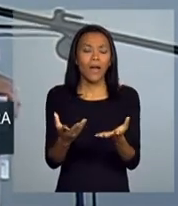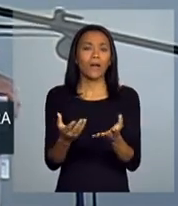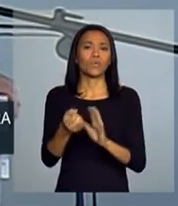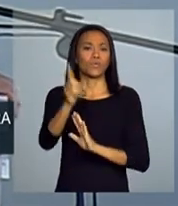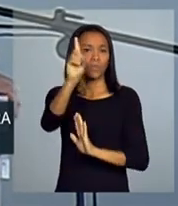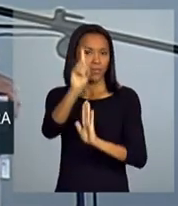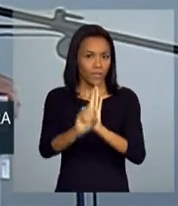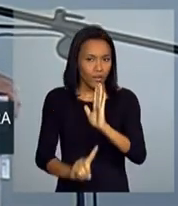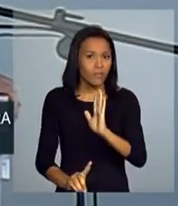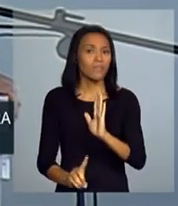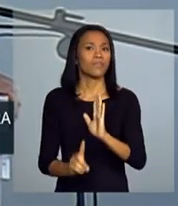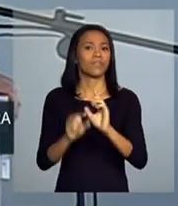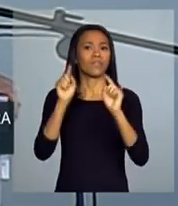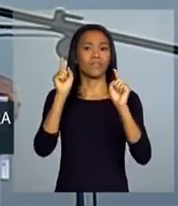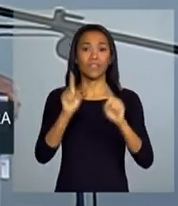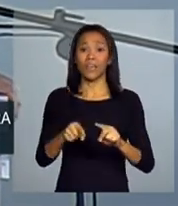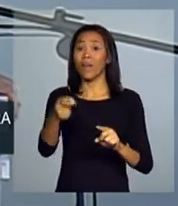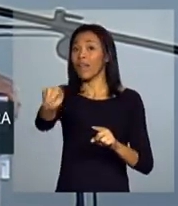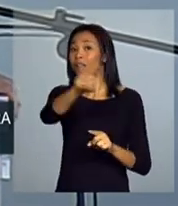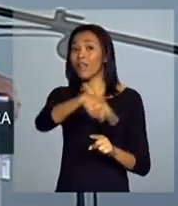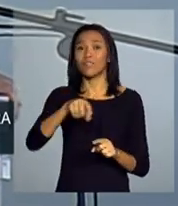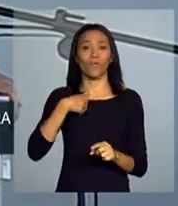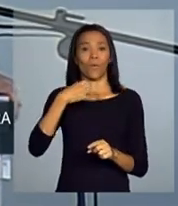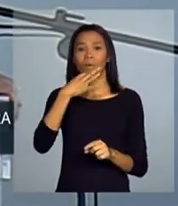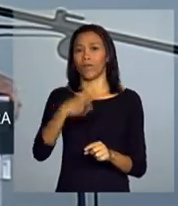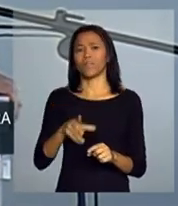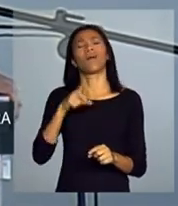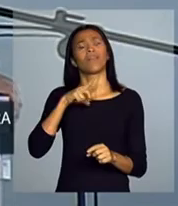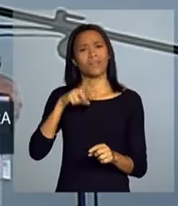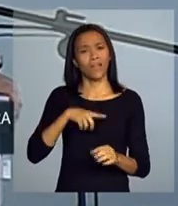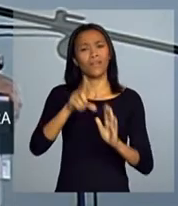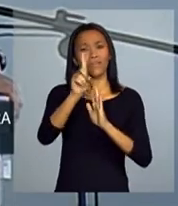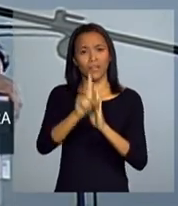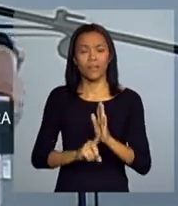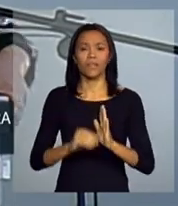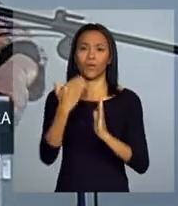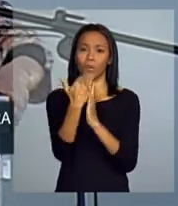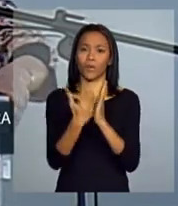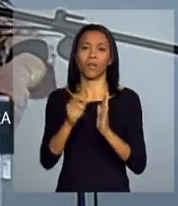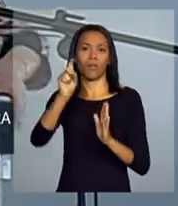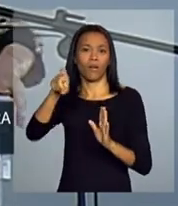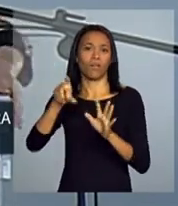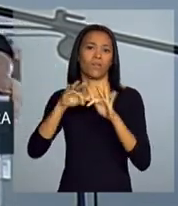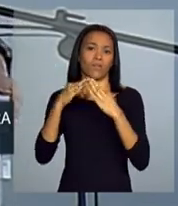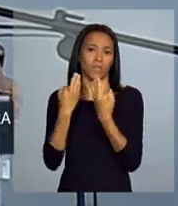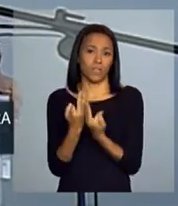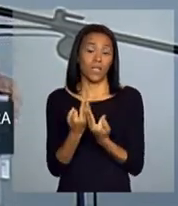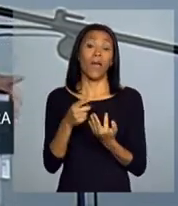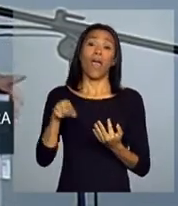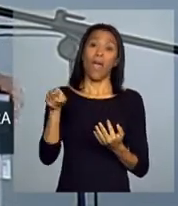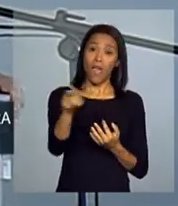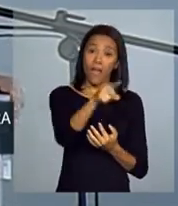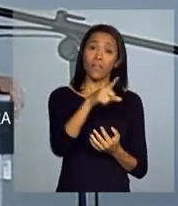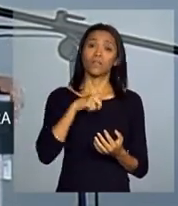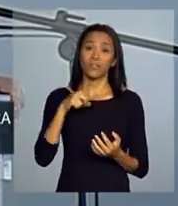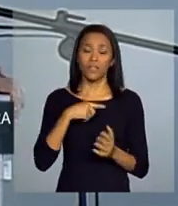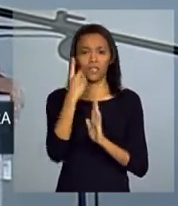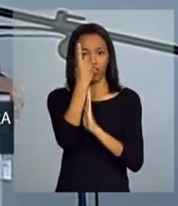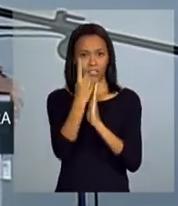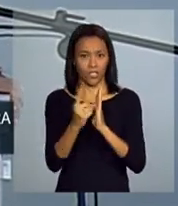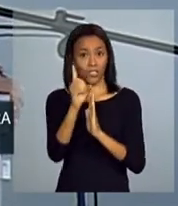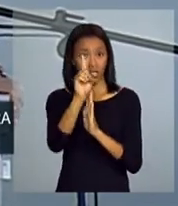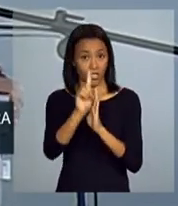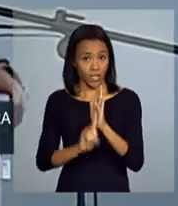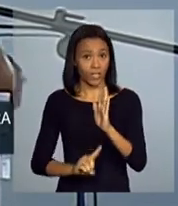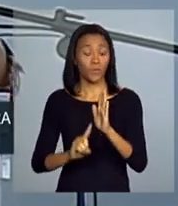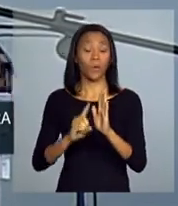a elas são inalienáveis. Elas têm direito ao Bolsa Família, elas têm direito aos programas sociais